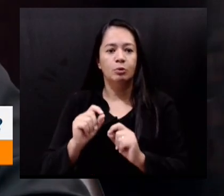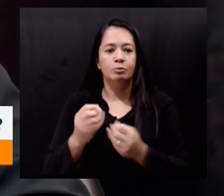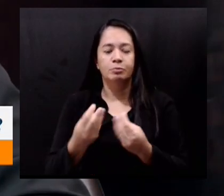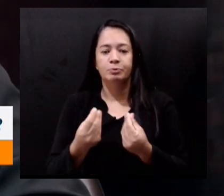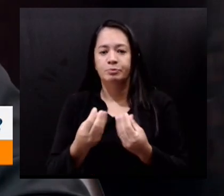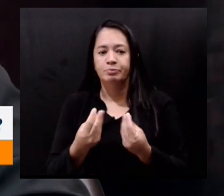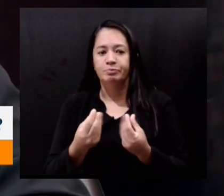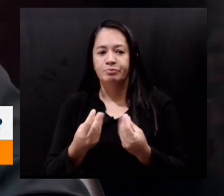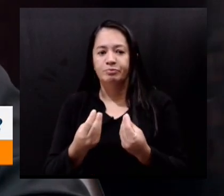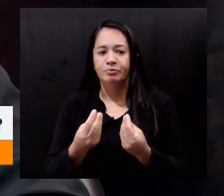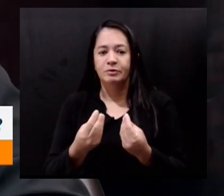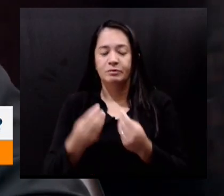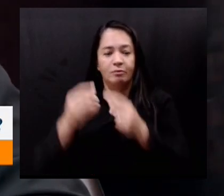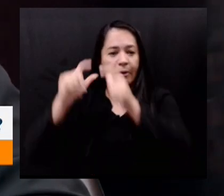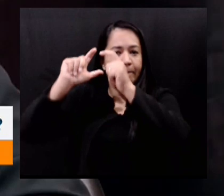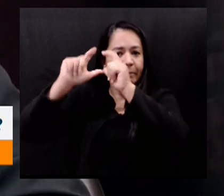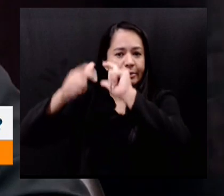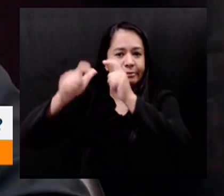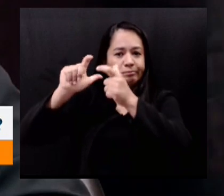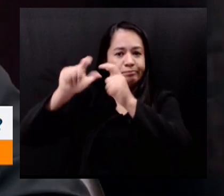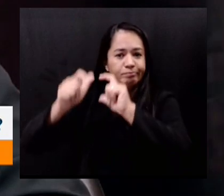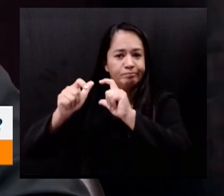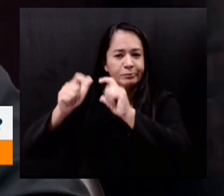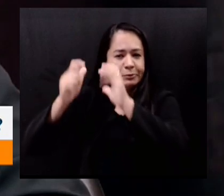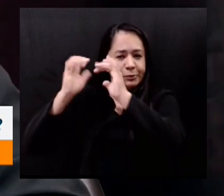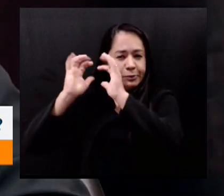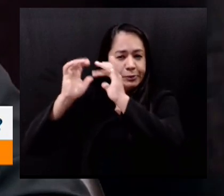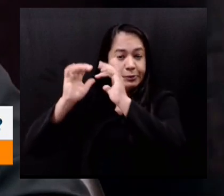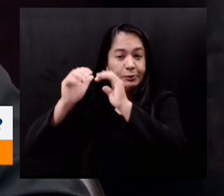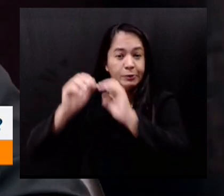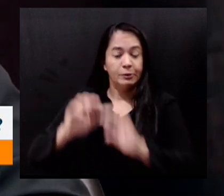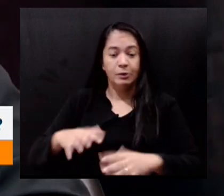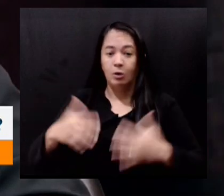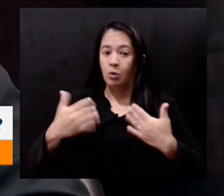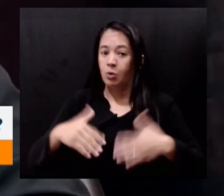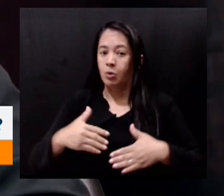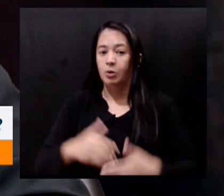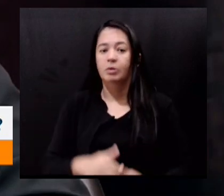transtornos psíquicos mais intensos mesmo, né,